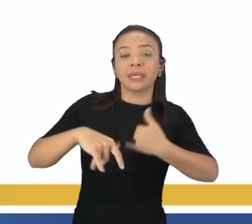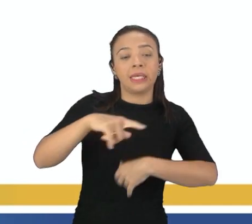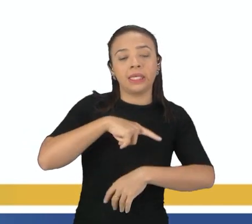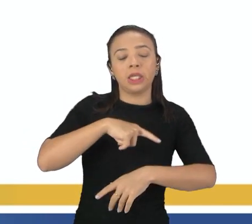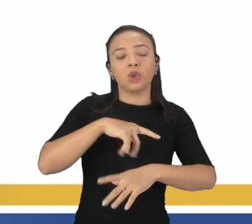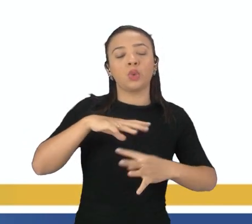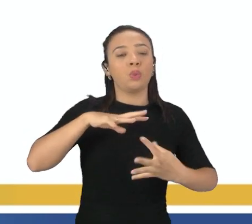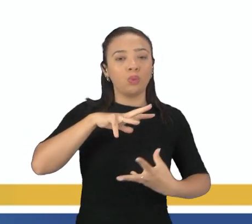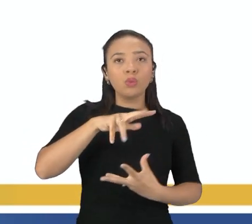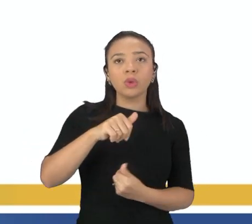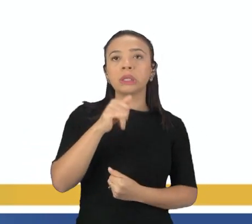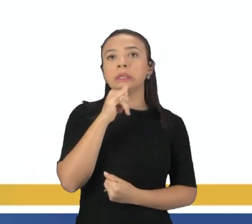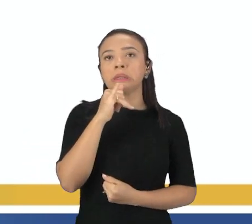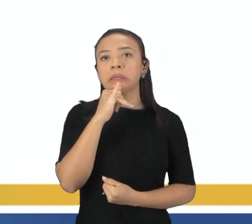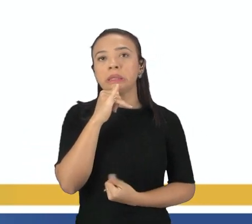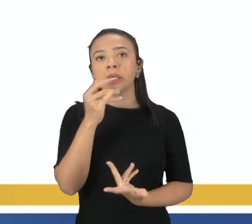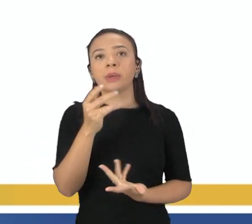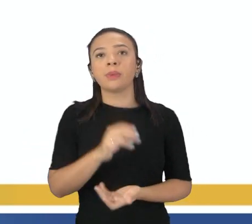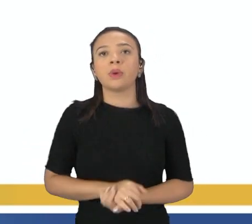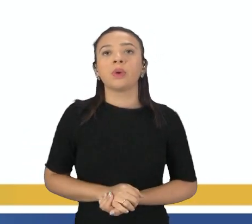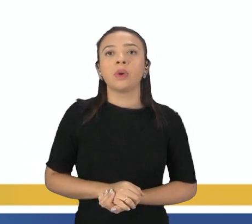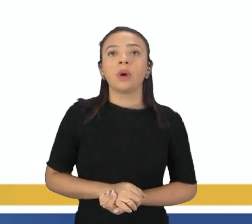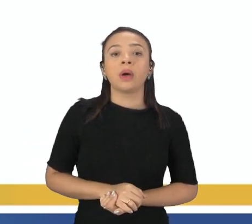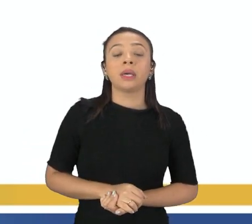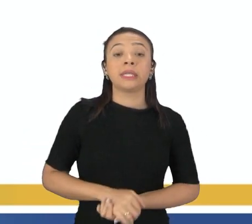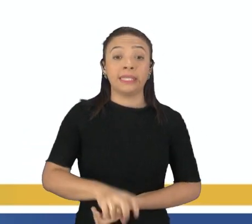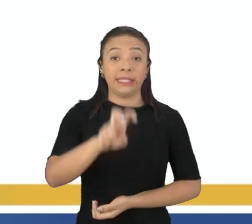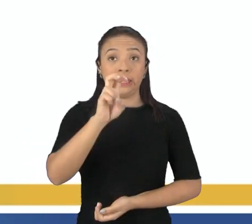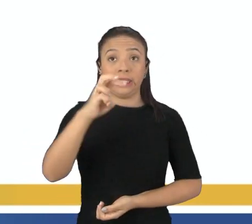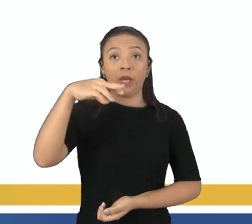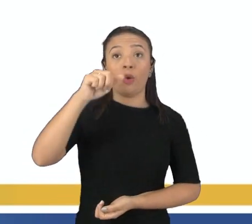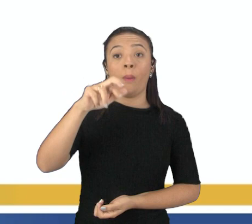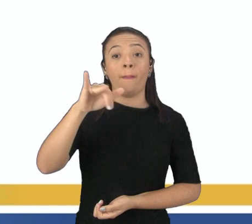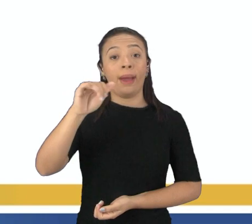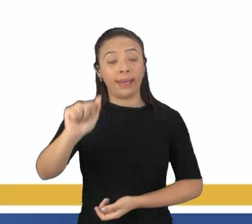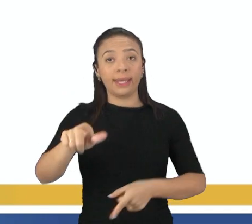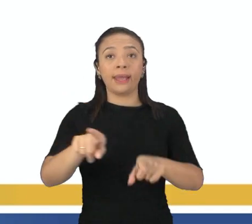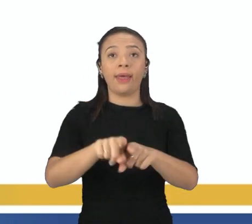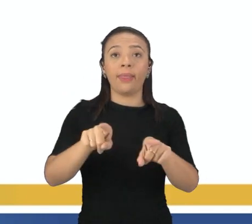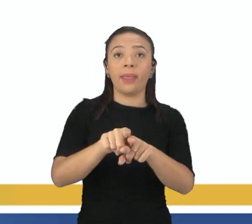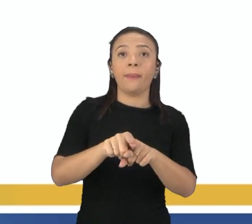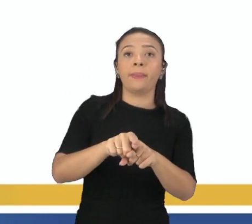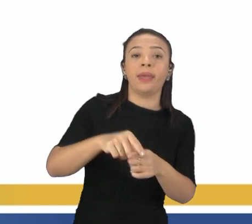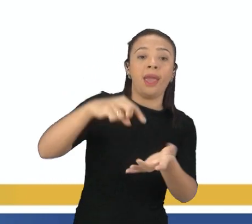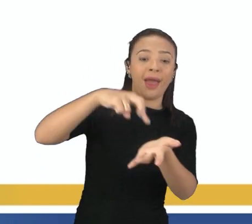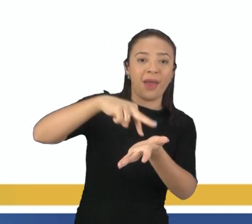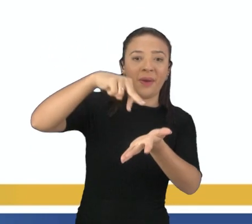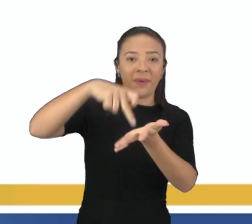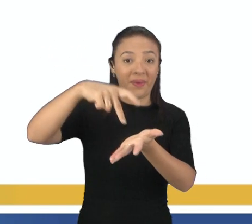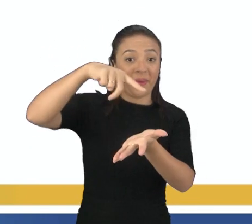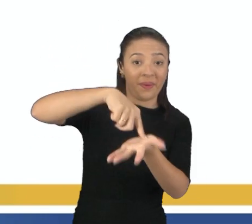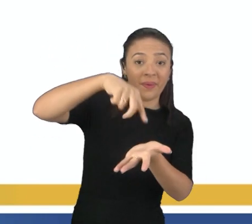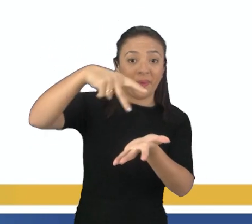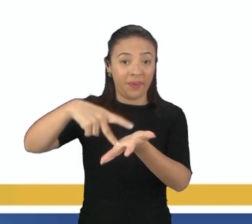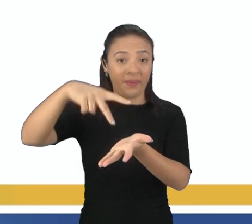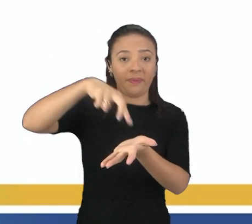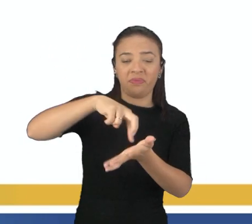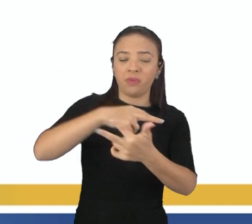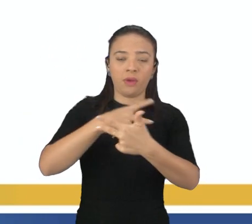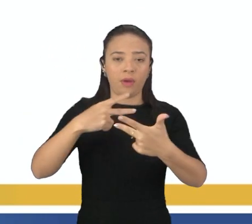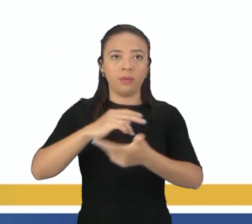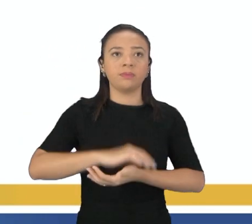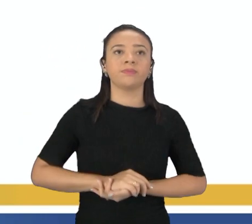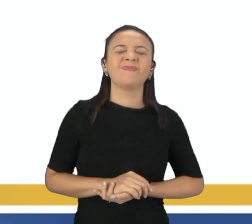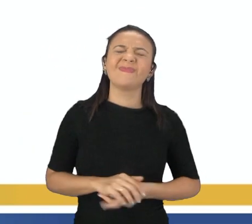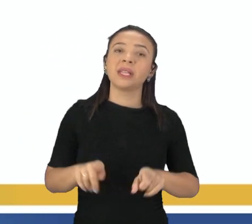jogos de saquinhos, né, os 5 Marias, a amarelinha, bolinha de gude, peão e outros. O jogo